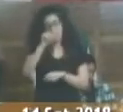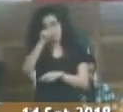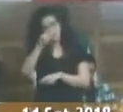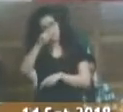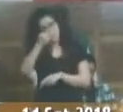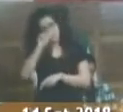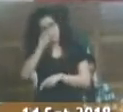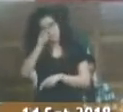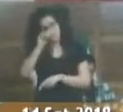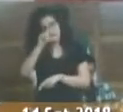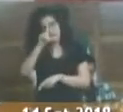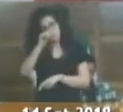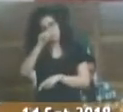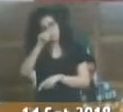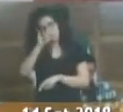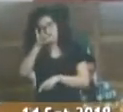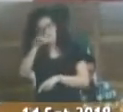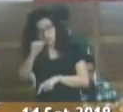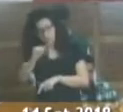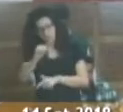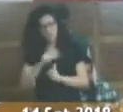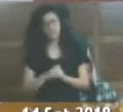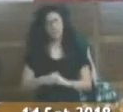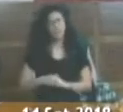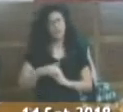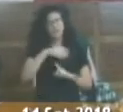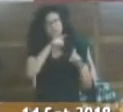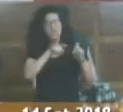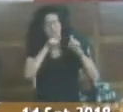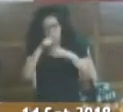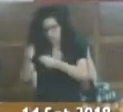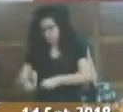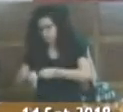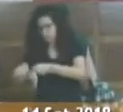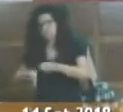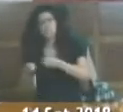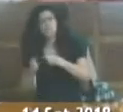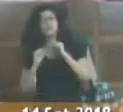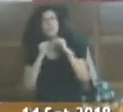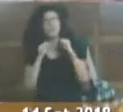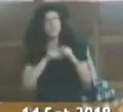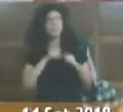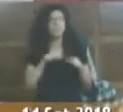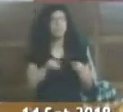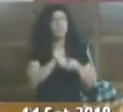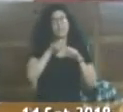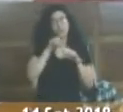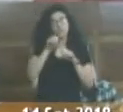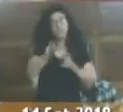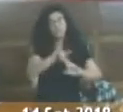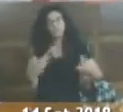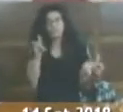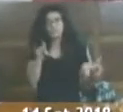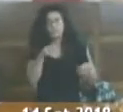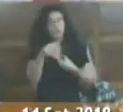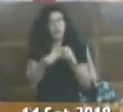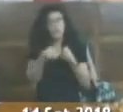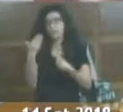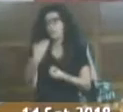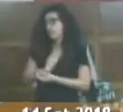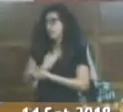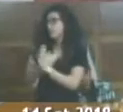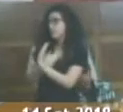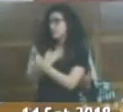uma valorização em relação às roças, ao modo de viver dessas comunidades, que a educação ela seja diferenciada, conforme a amiga